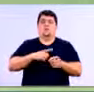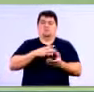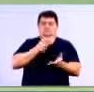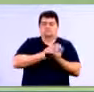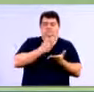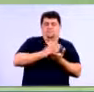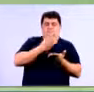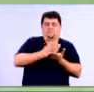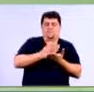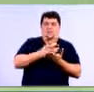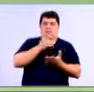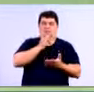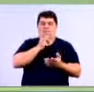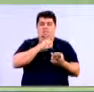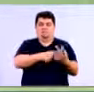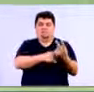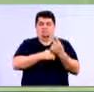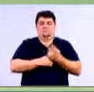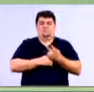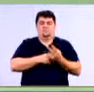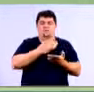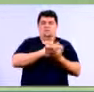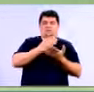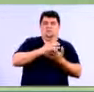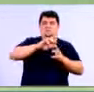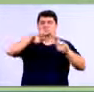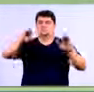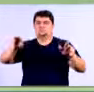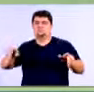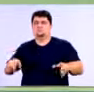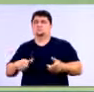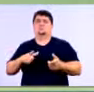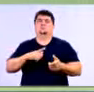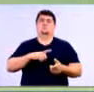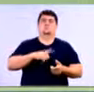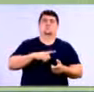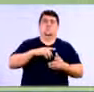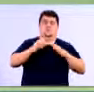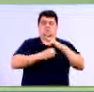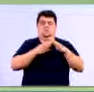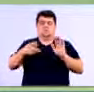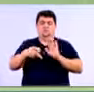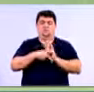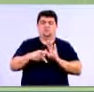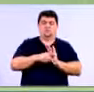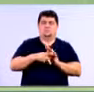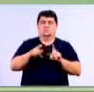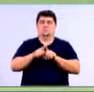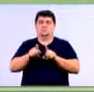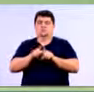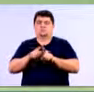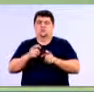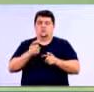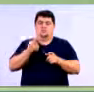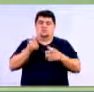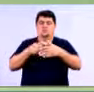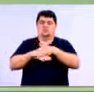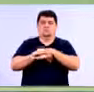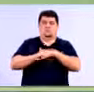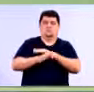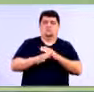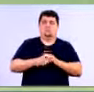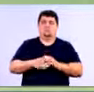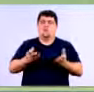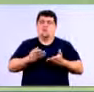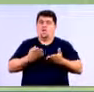é tomar o empréstimo para financiar uma ação ou investimento, pode ser numa empresa real ou investimento financeiro, né? Lembrando que não